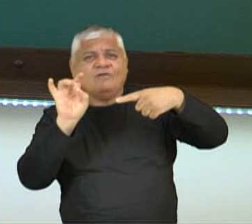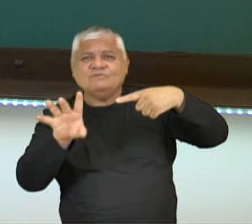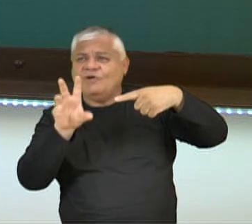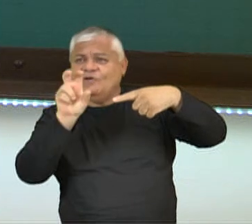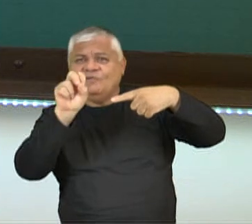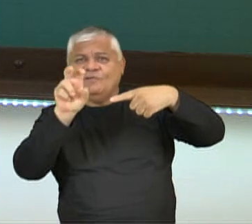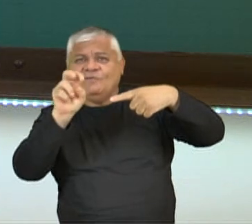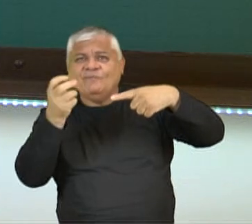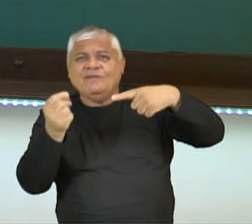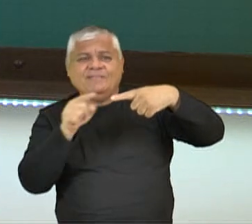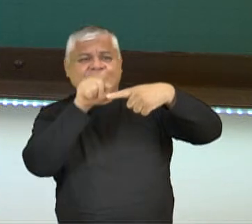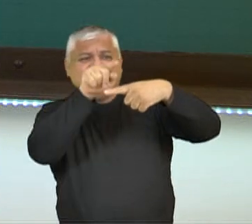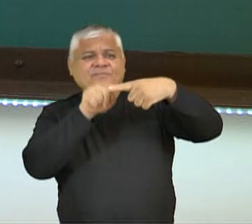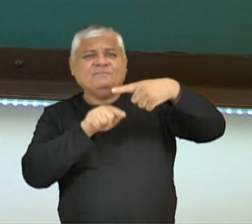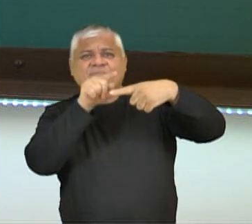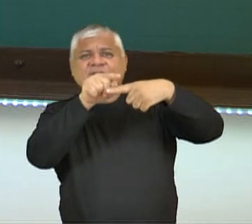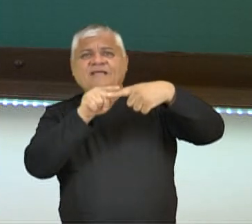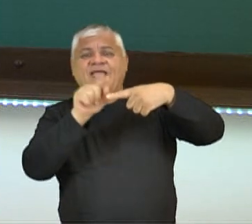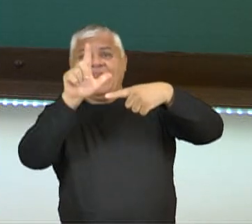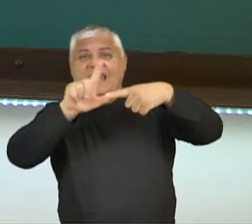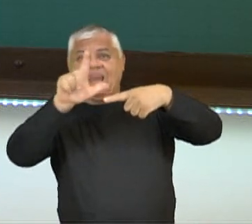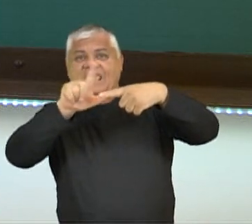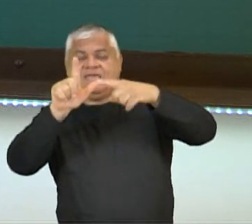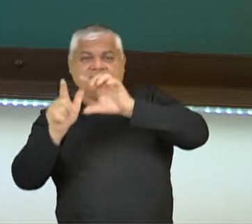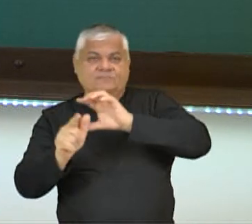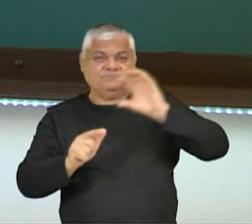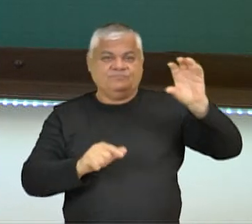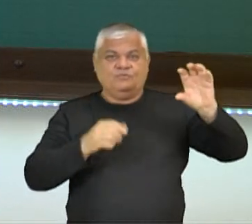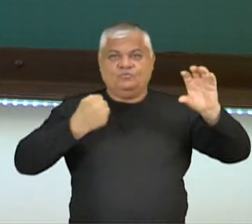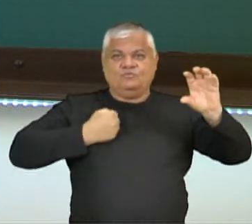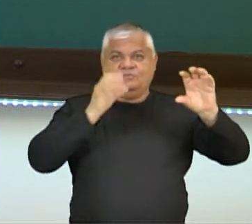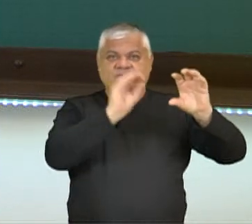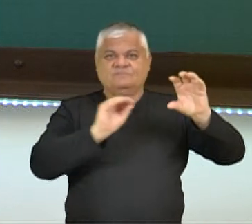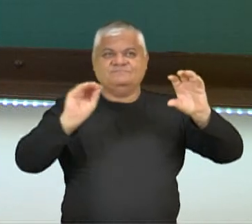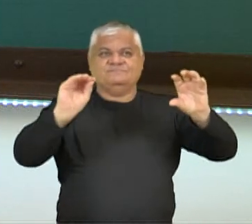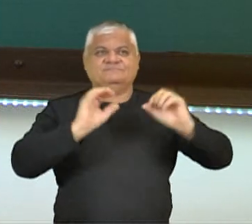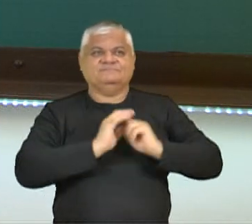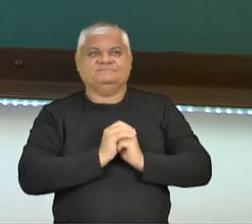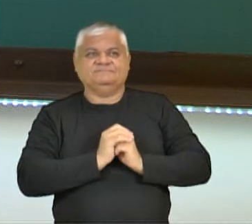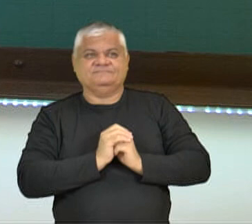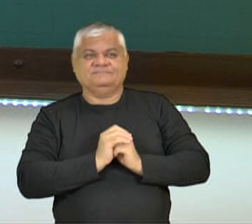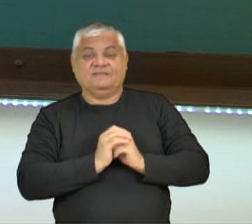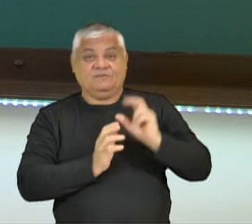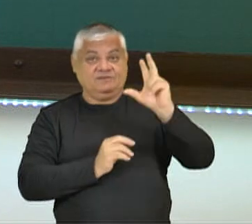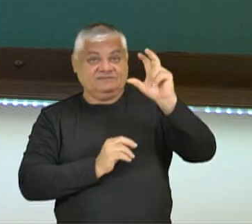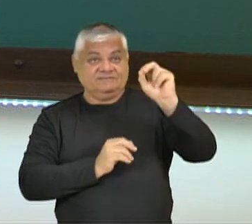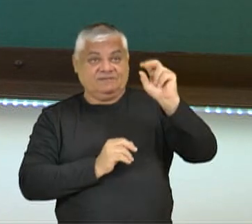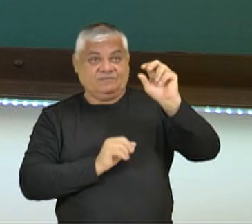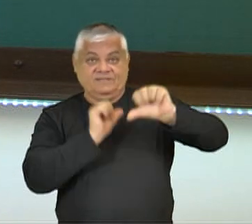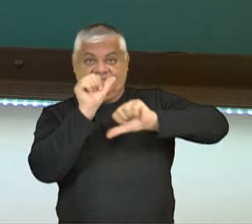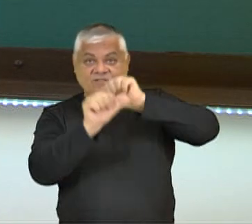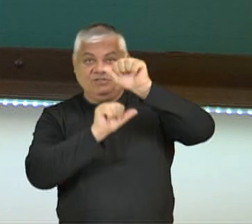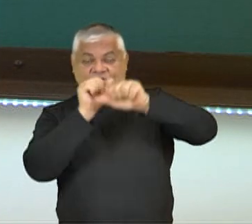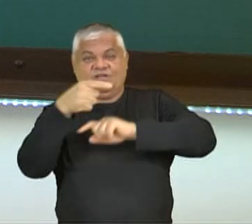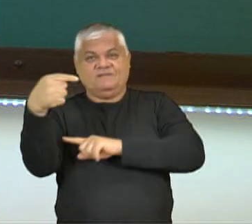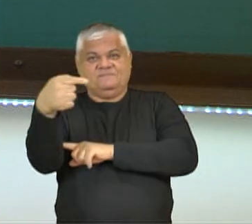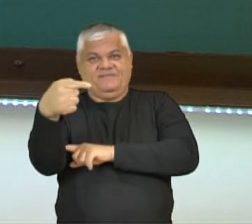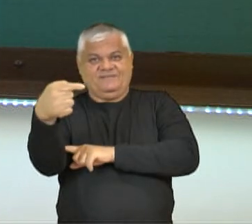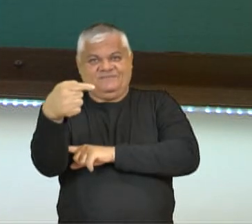letra para um lado, número para o outro e acabou. Então, esse 50 que está somando, eu passo para o outro